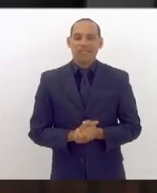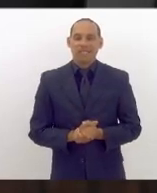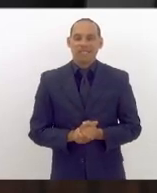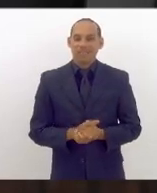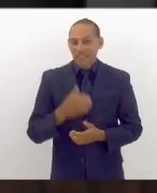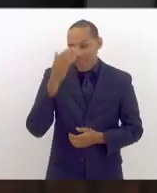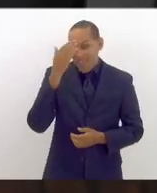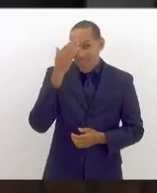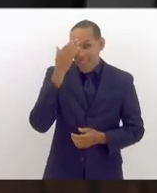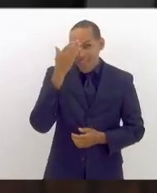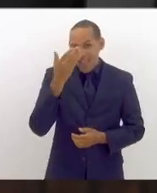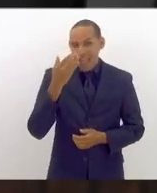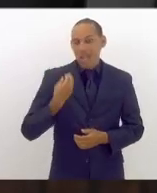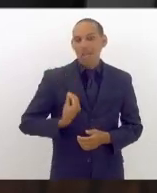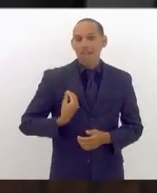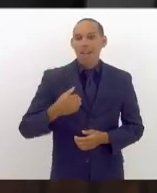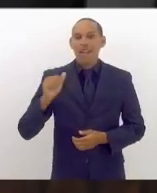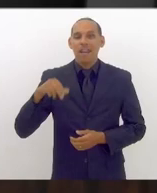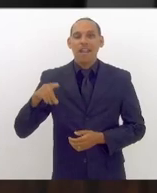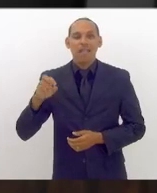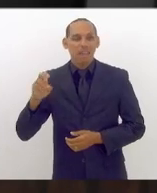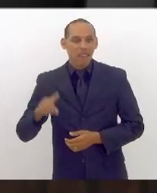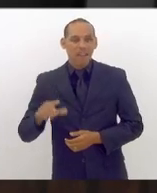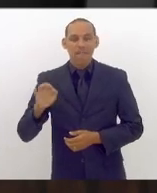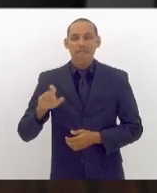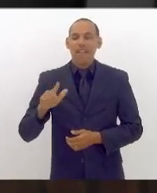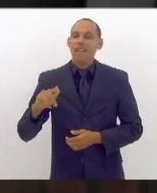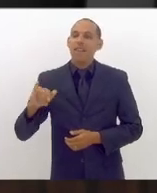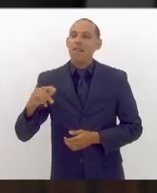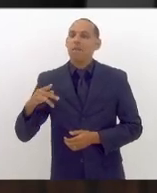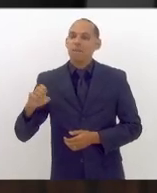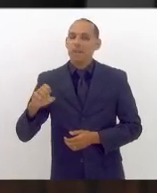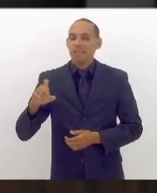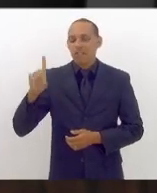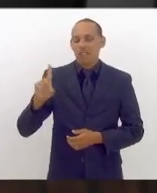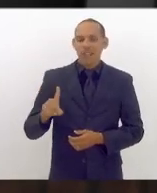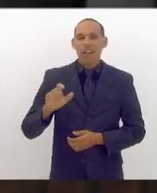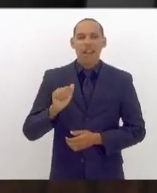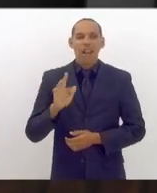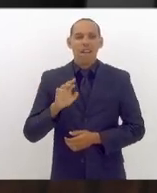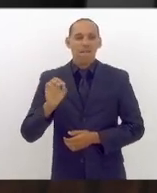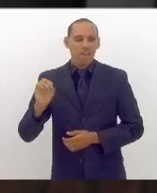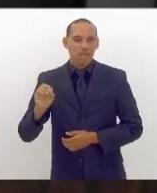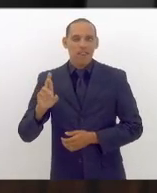agradecer a presença do Senhor André Felipe Binder diretor do grupo afroreg